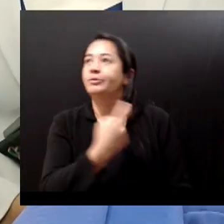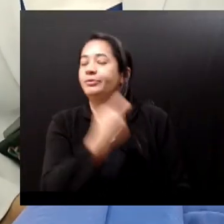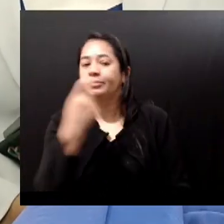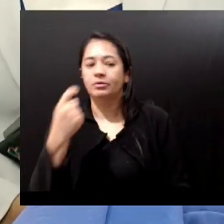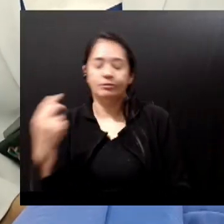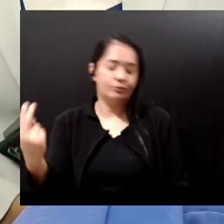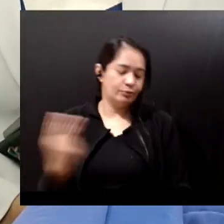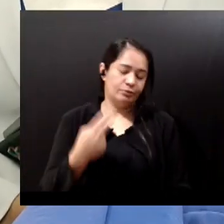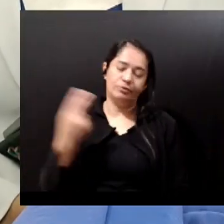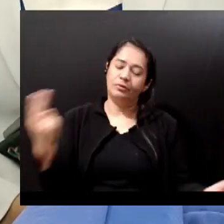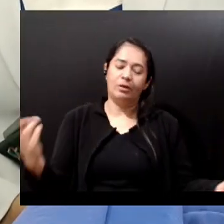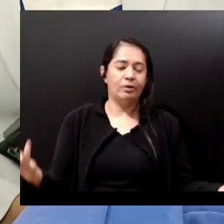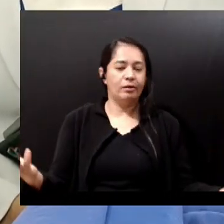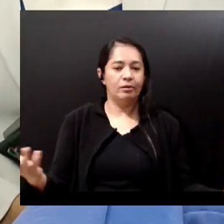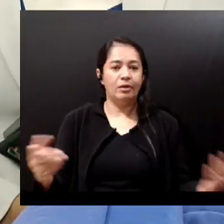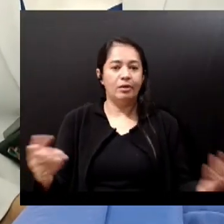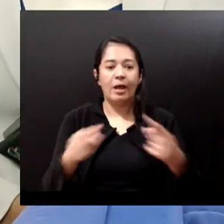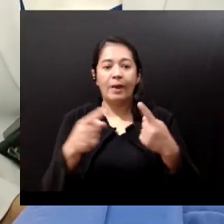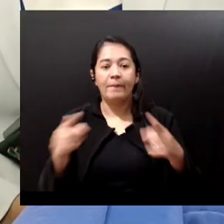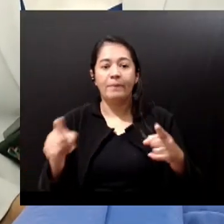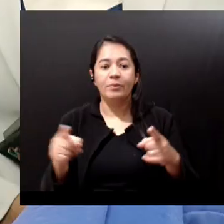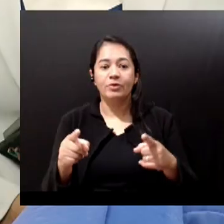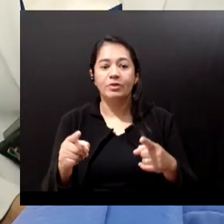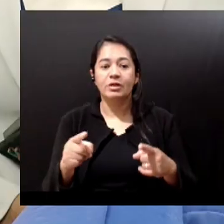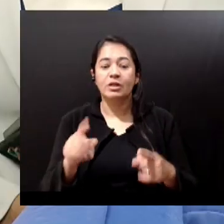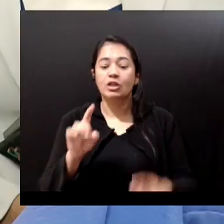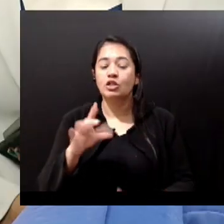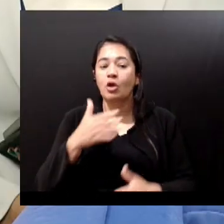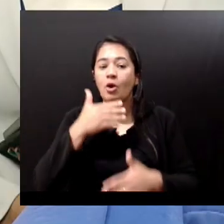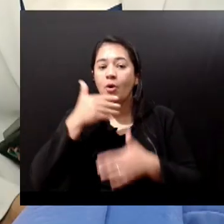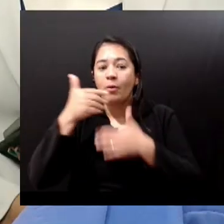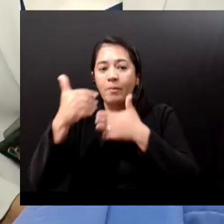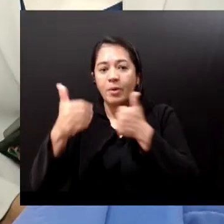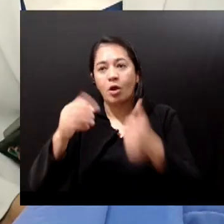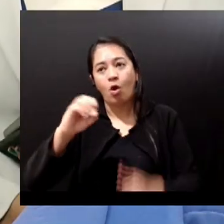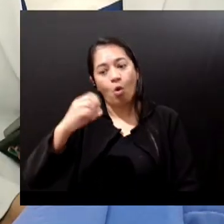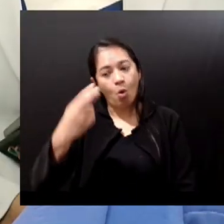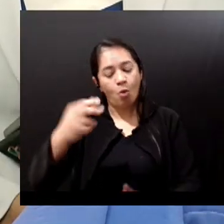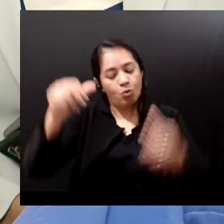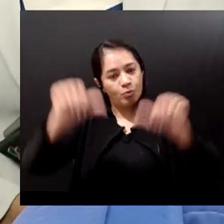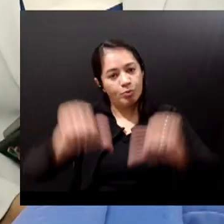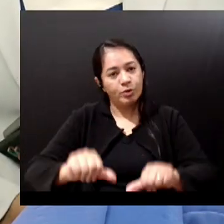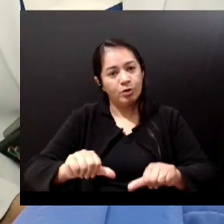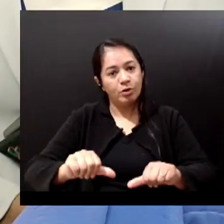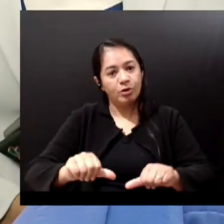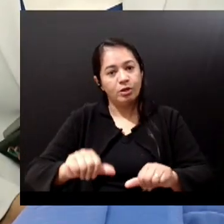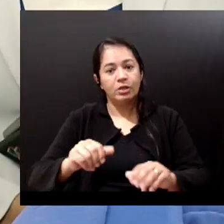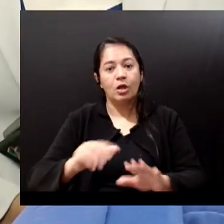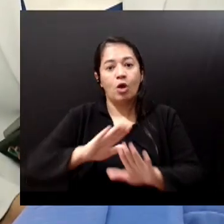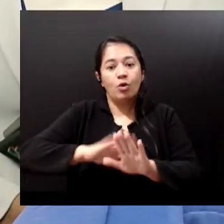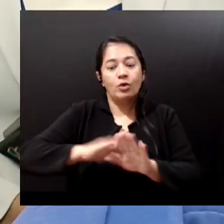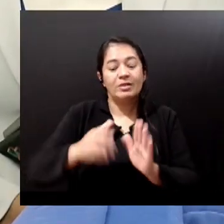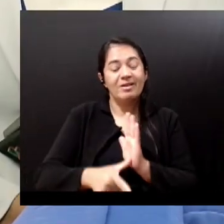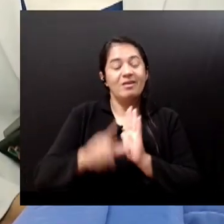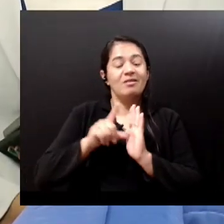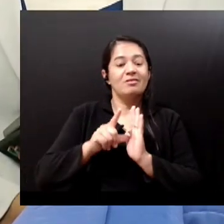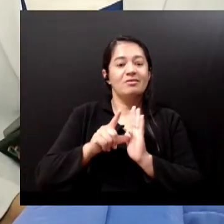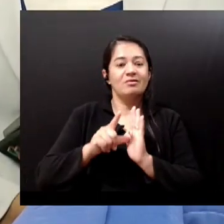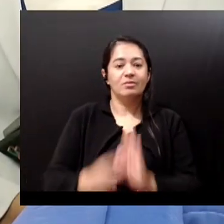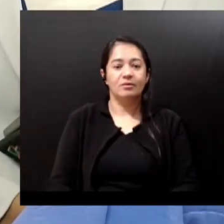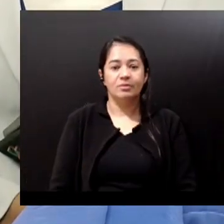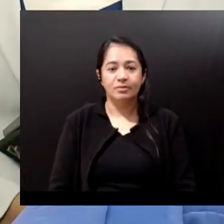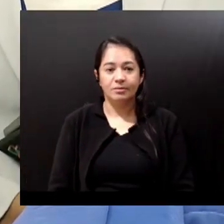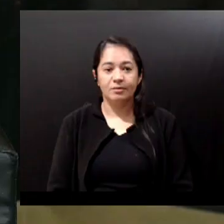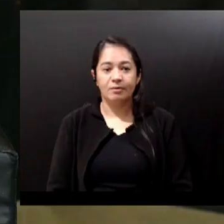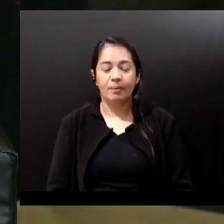música, ela só tende a melhorar ou a piorar uma situação anterior dada a ela. Então Perfeito. é importante estabelecer esse